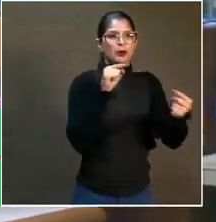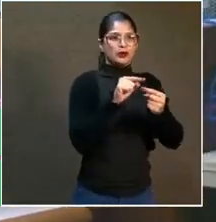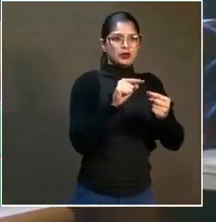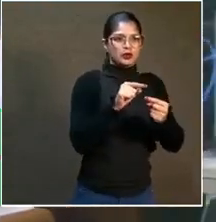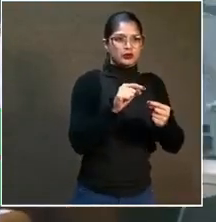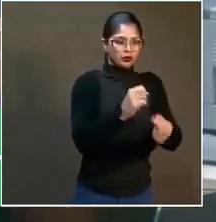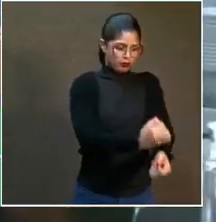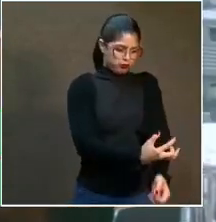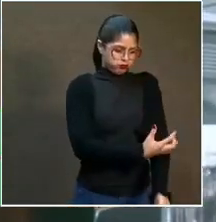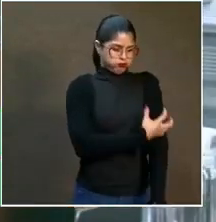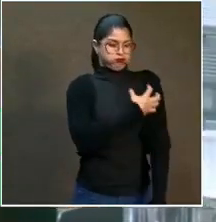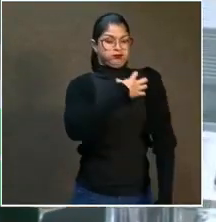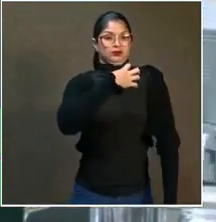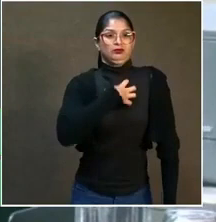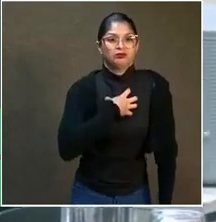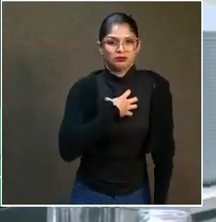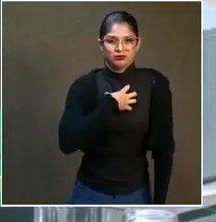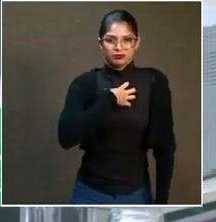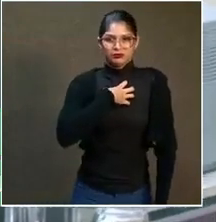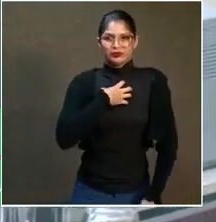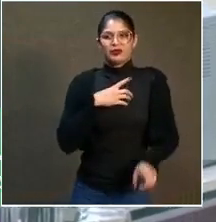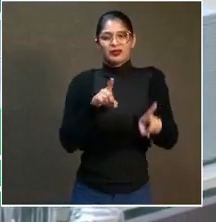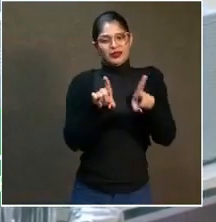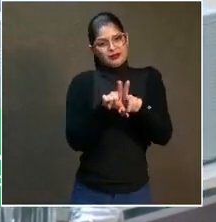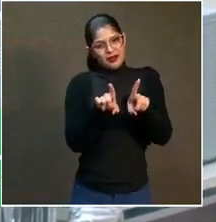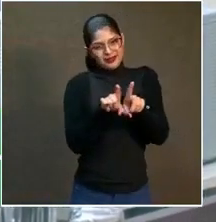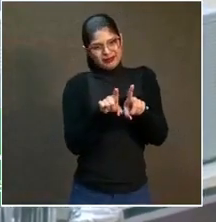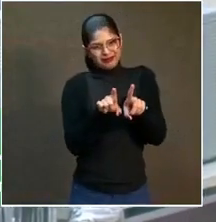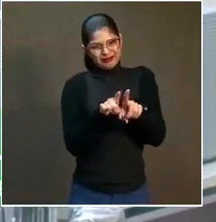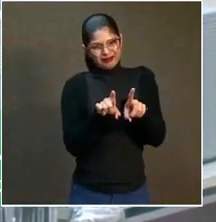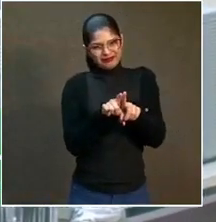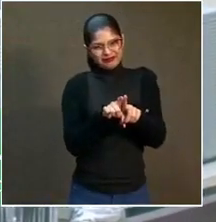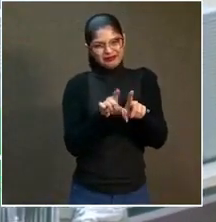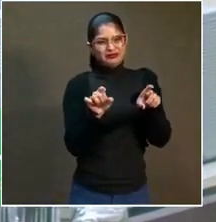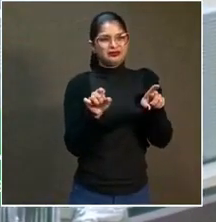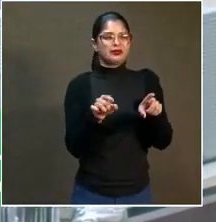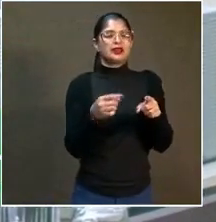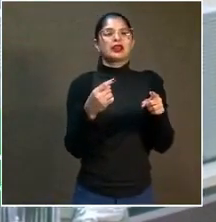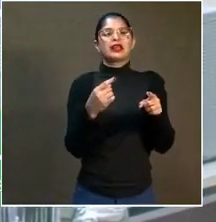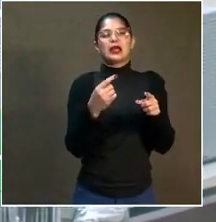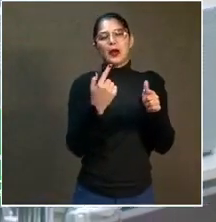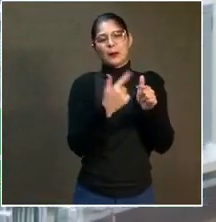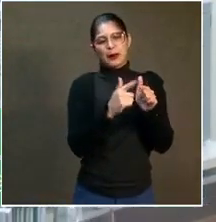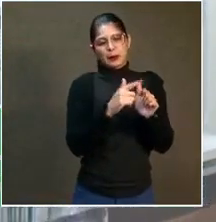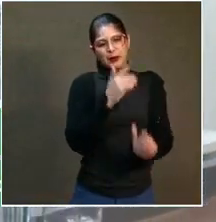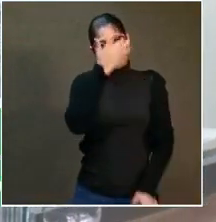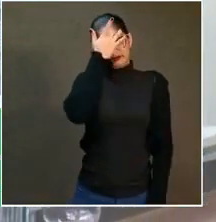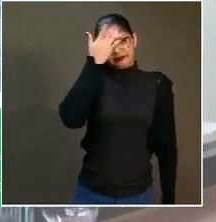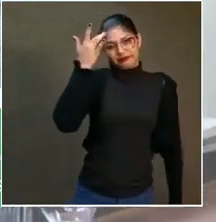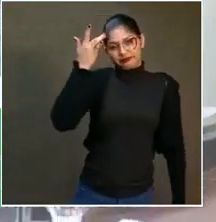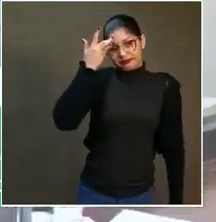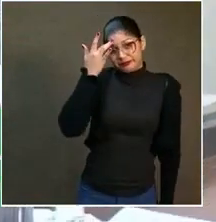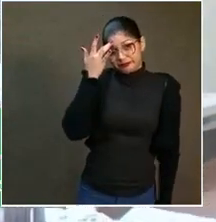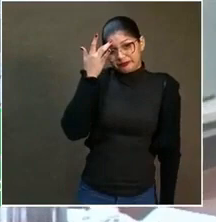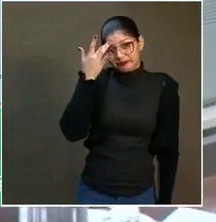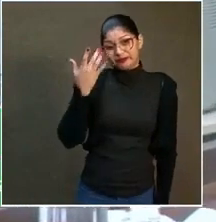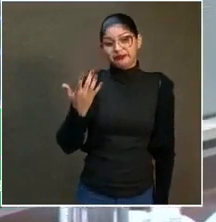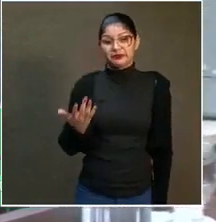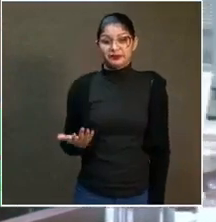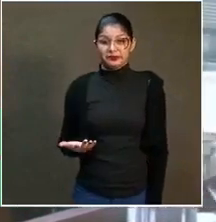violenta emoção que eu expliquei anteriormente e para a perturbação da saúde mental?